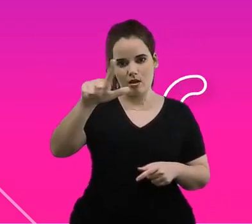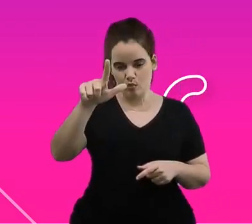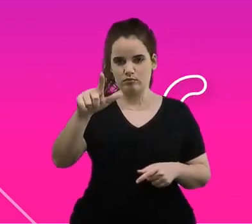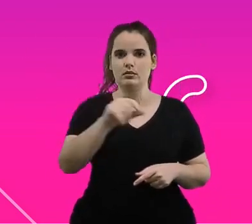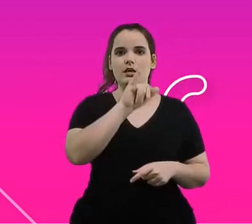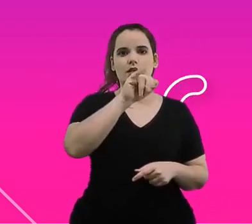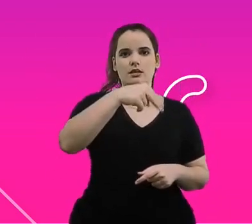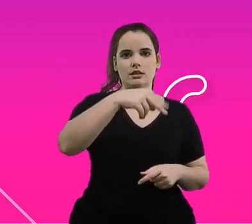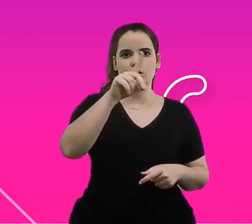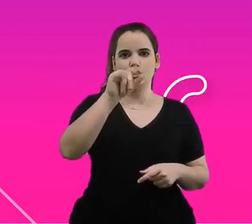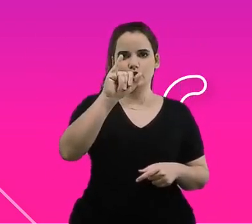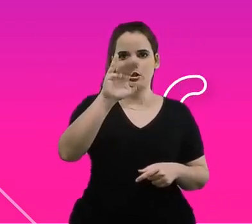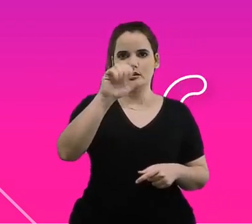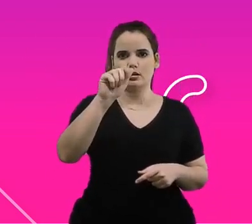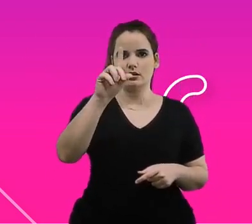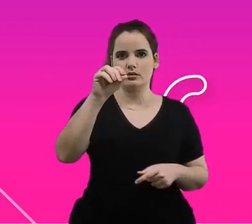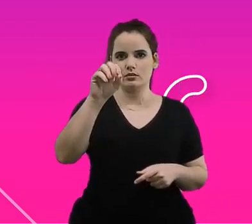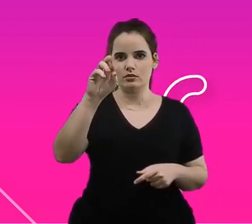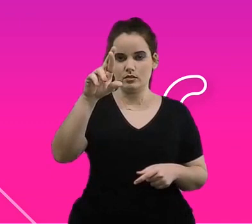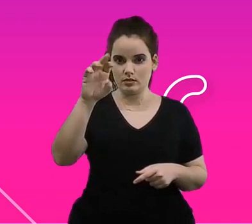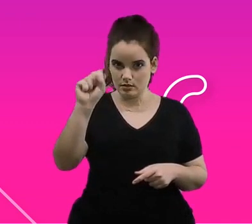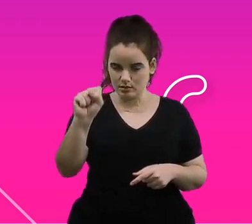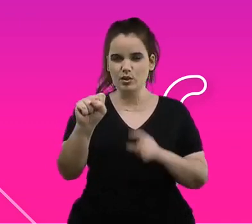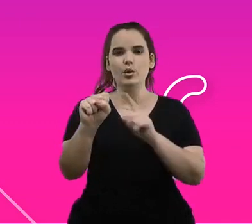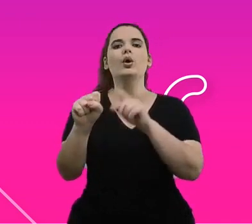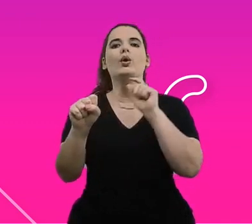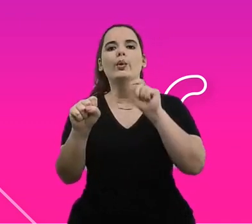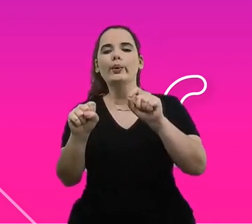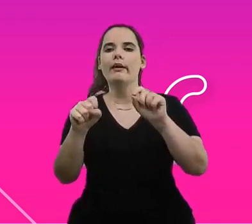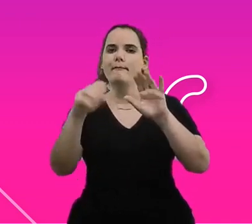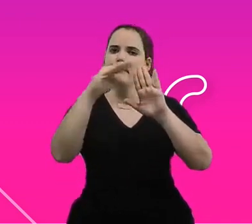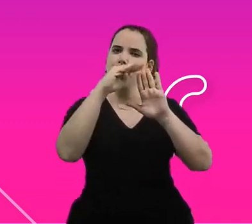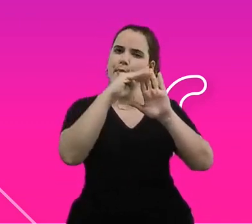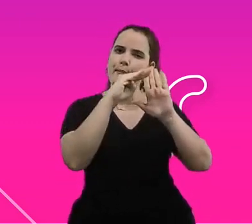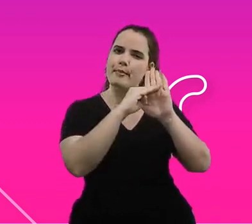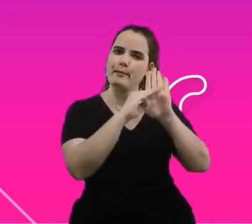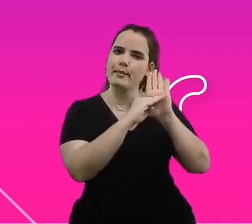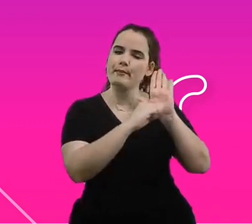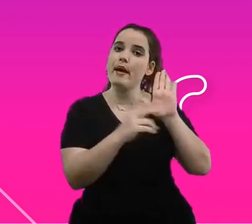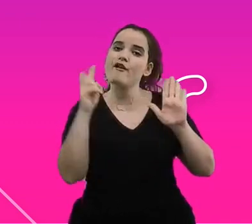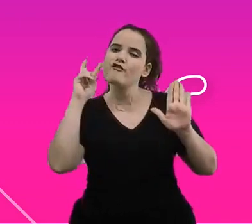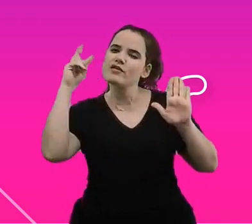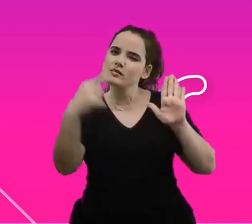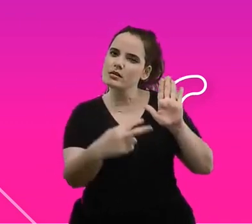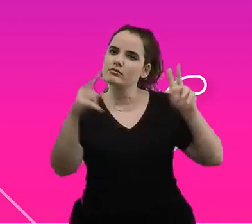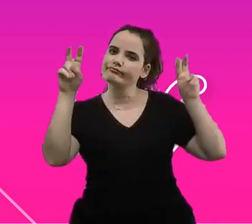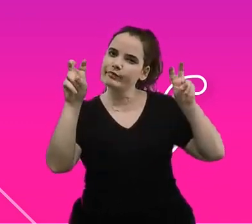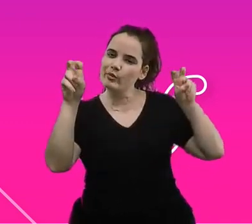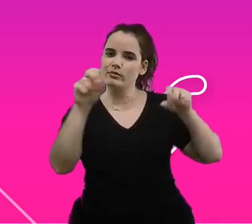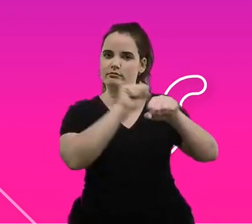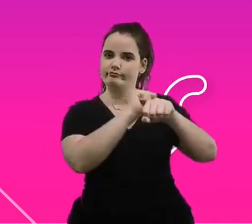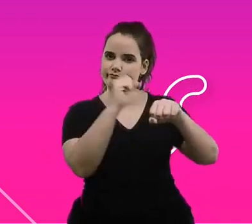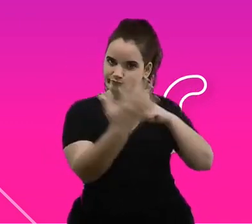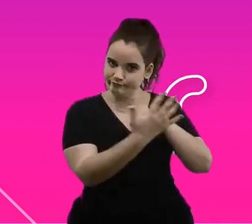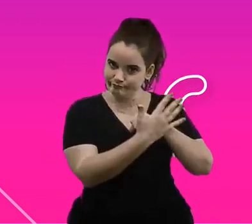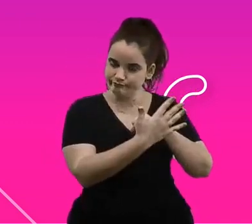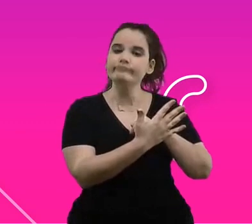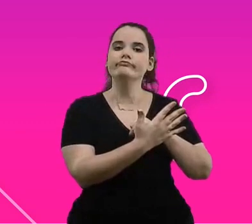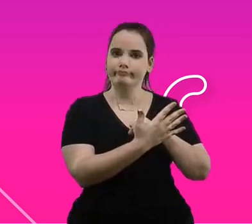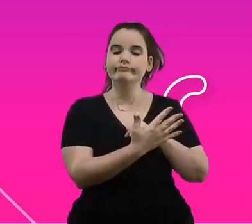de Pernambuco, que desenvolveu uma plataforma confiável de dados e informações, um data lake, para apoiar a tomada